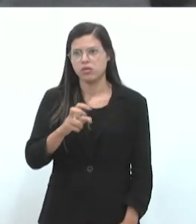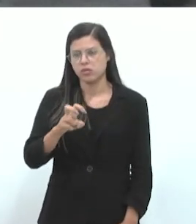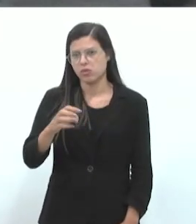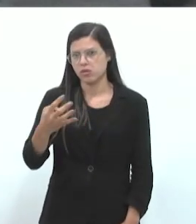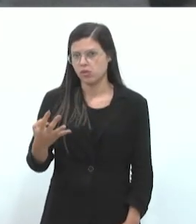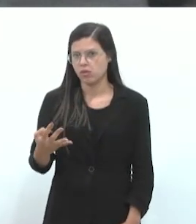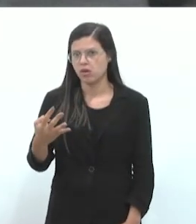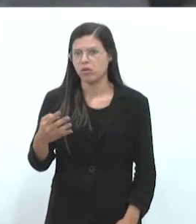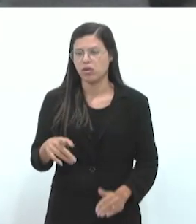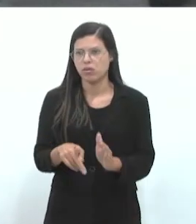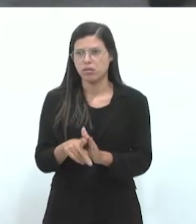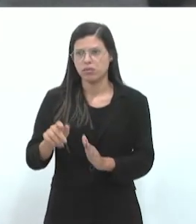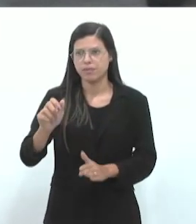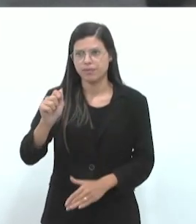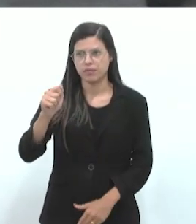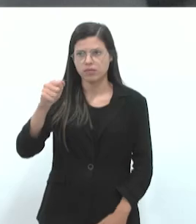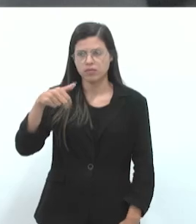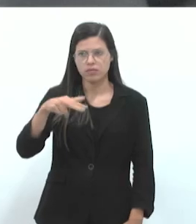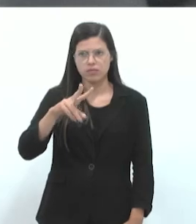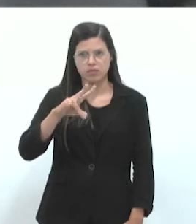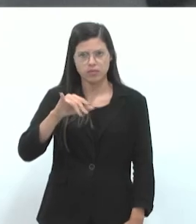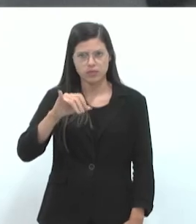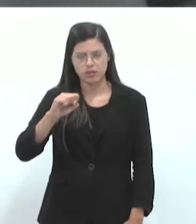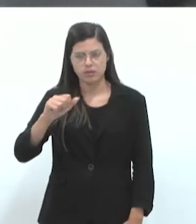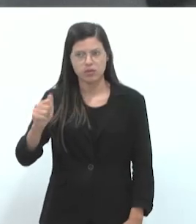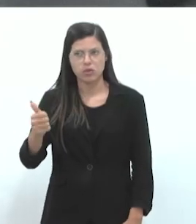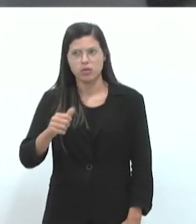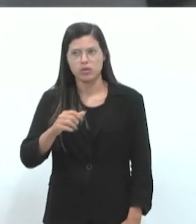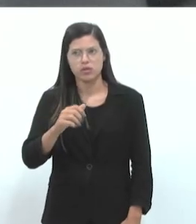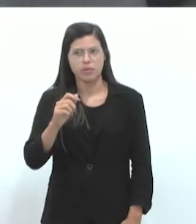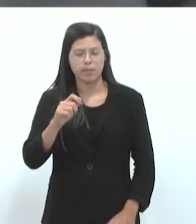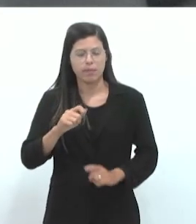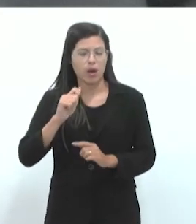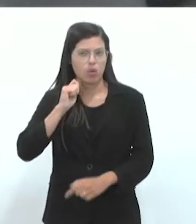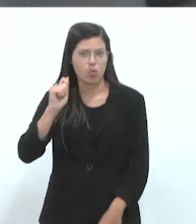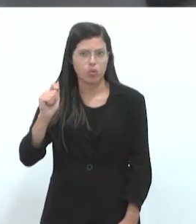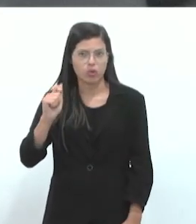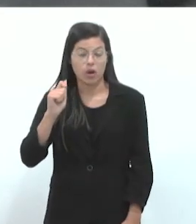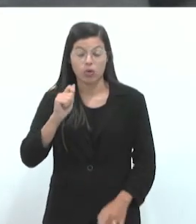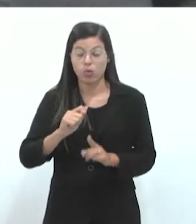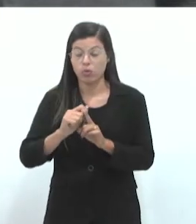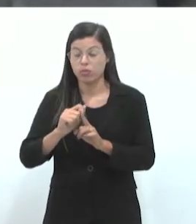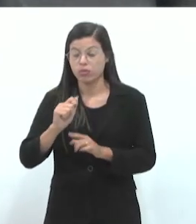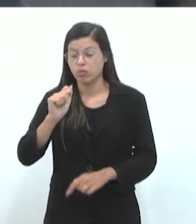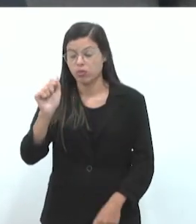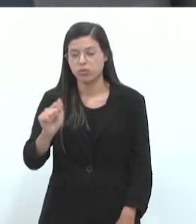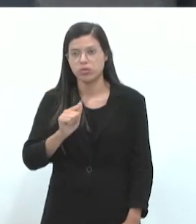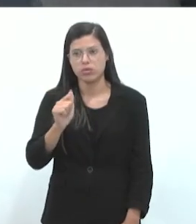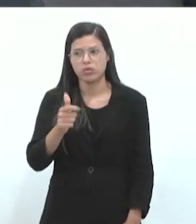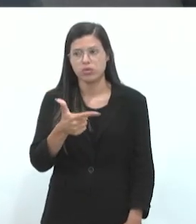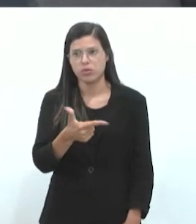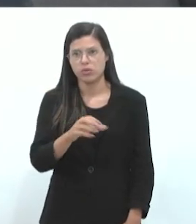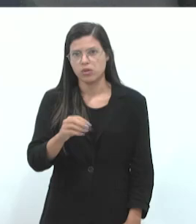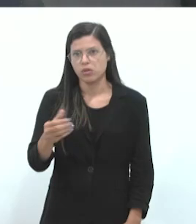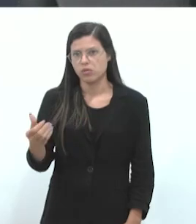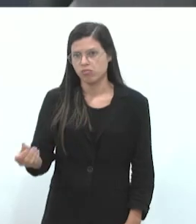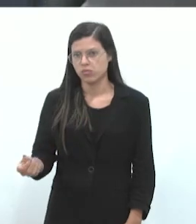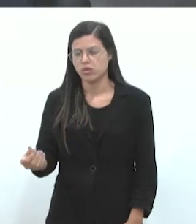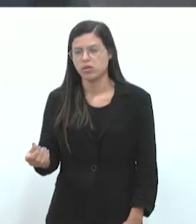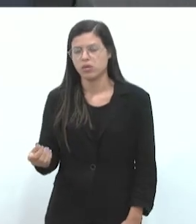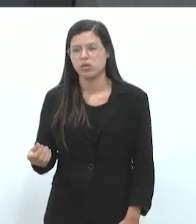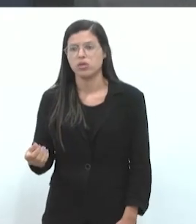da Anvisa, de 11 de agosto de 2006, aprovou o Regulamento Técnico para procedimentos e requisitos técnicos